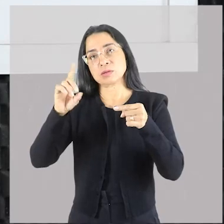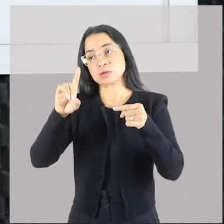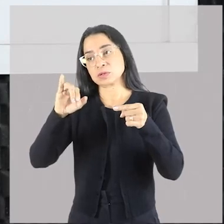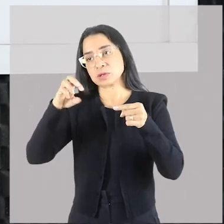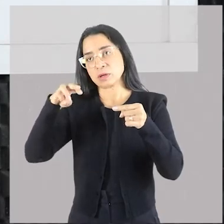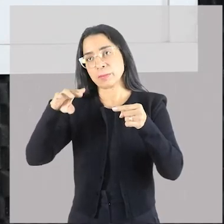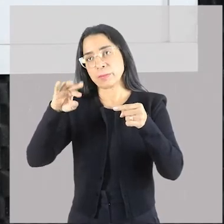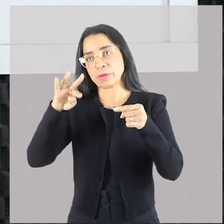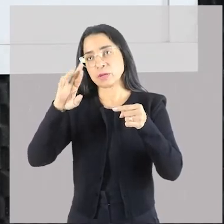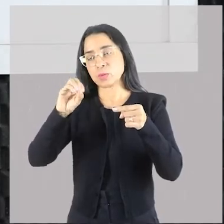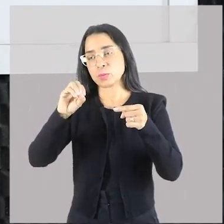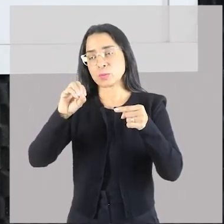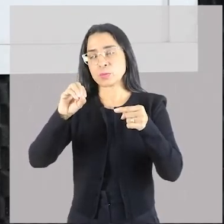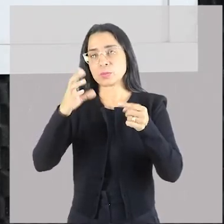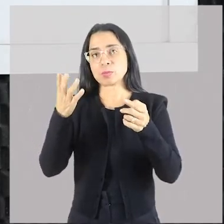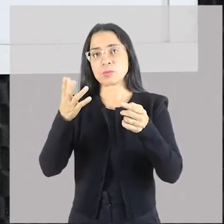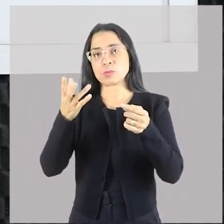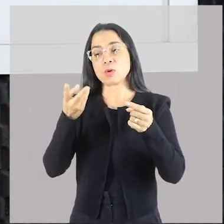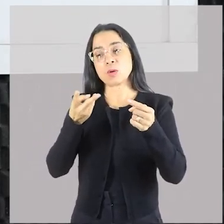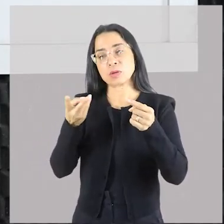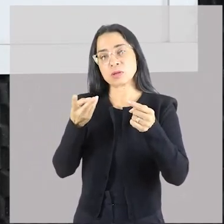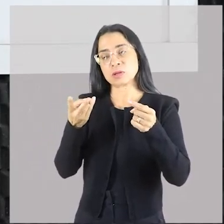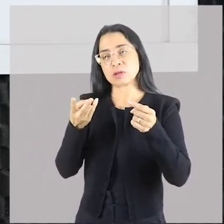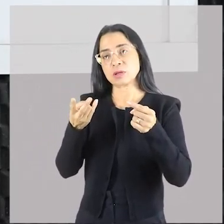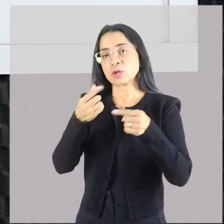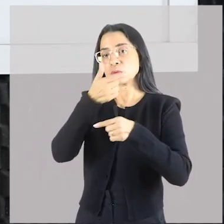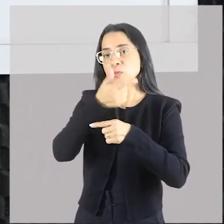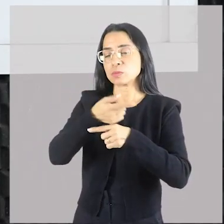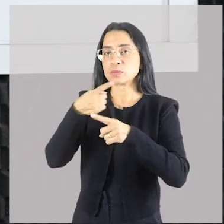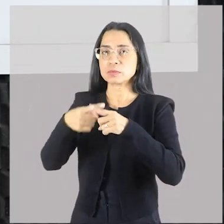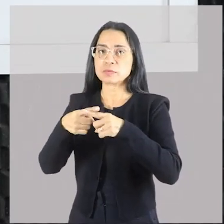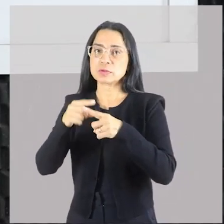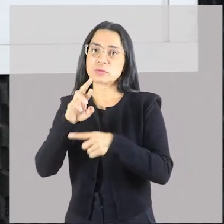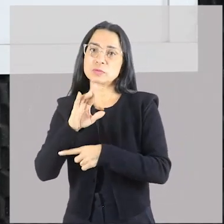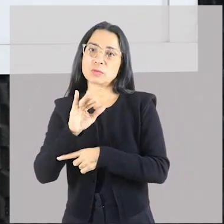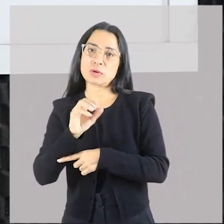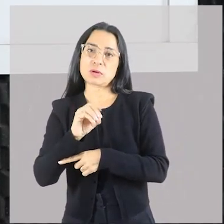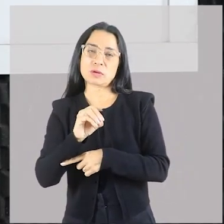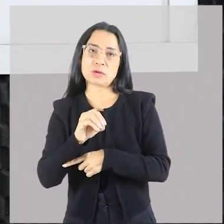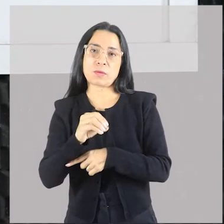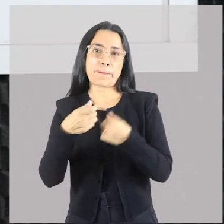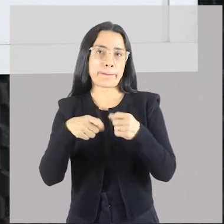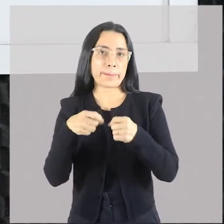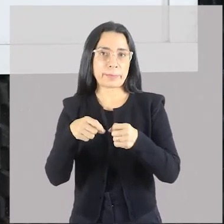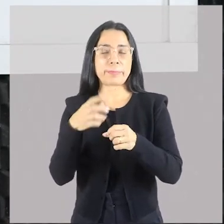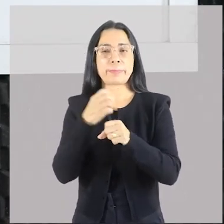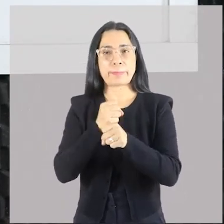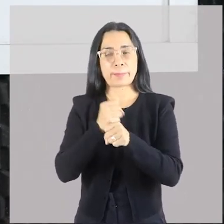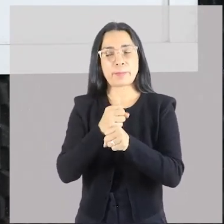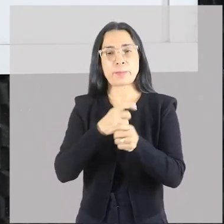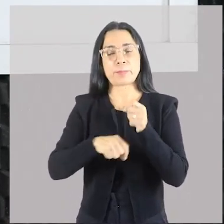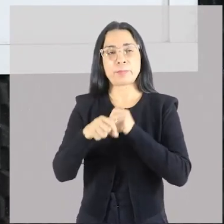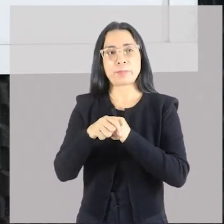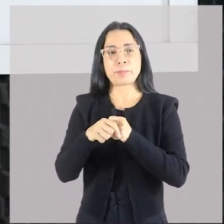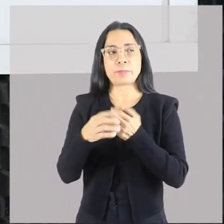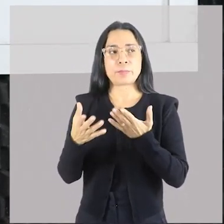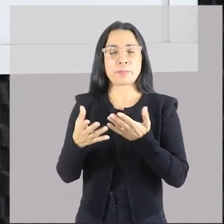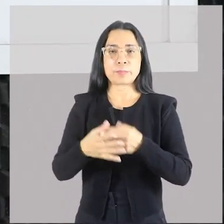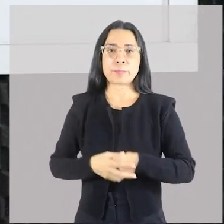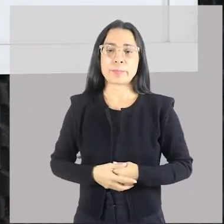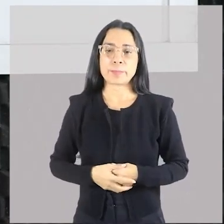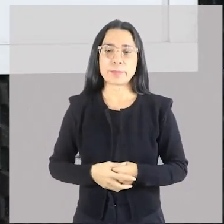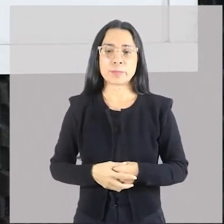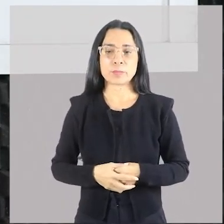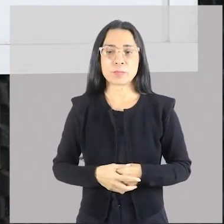Tá? Então estou falando disso porque às vezes eu vou precisar da medida do raio para calcular a área do círculo. E às vezes a questão te dá o diâmetro.